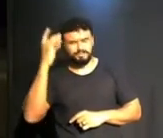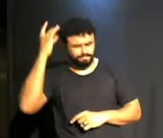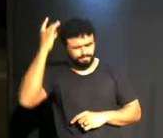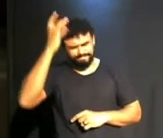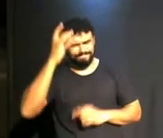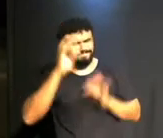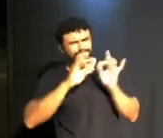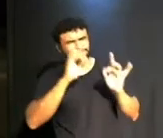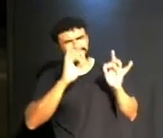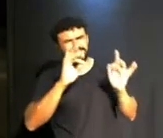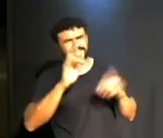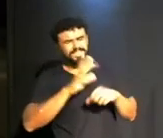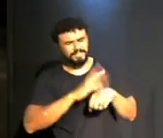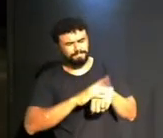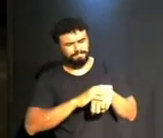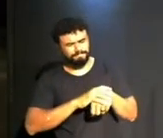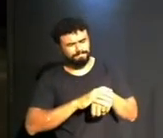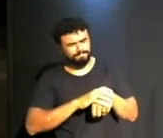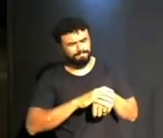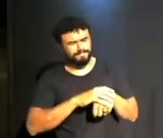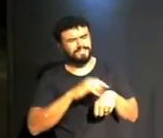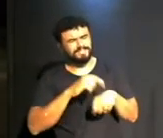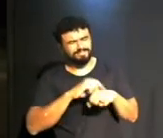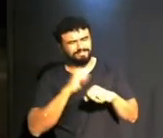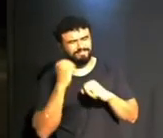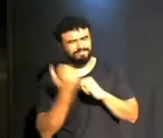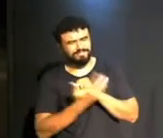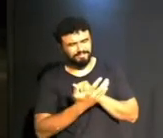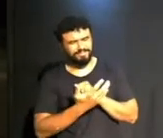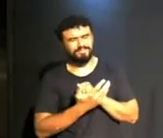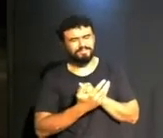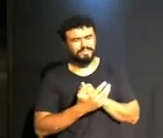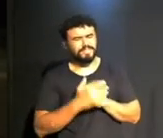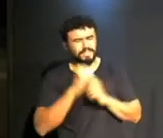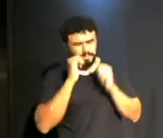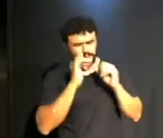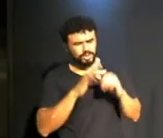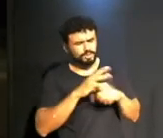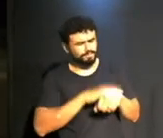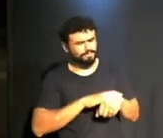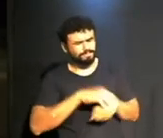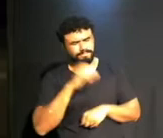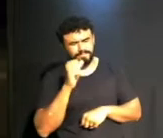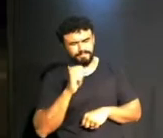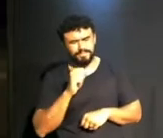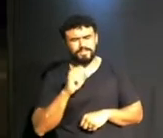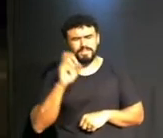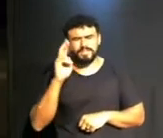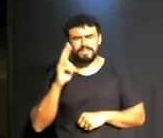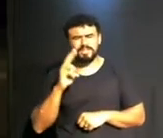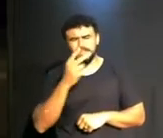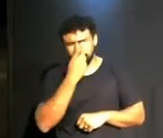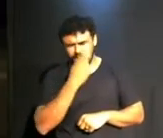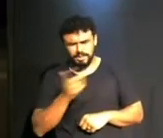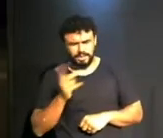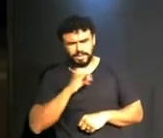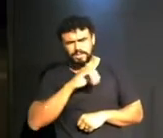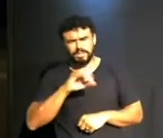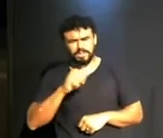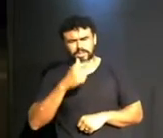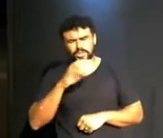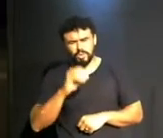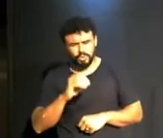enfermos estão lutando contra a cor 2019 senhor em nome de Jesus vai e visita ao pai de João de